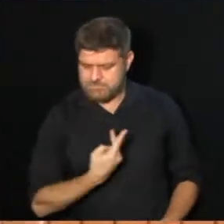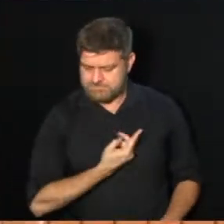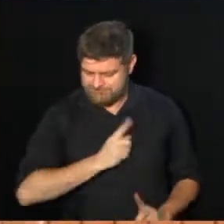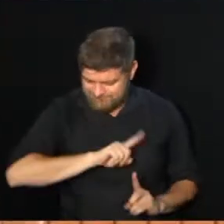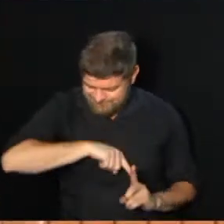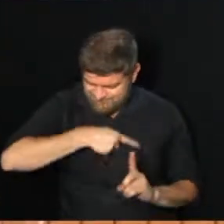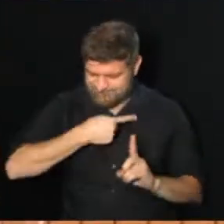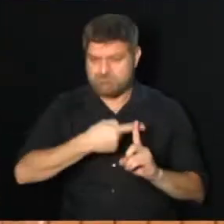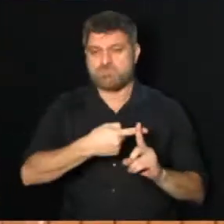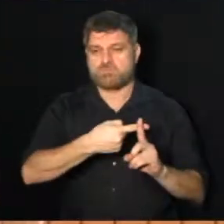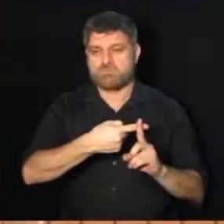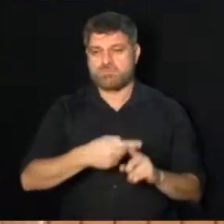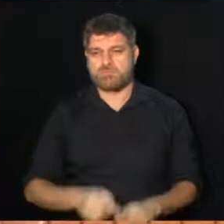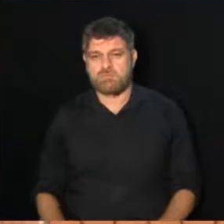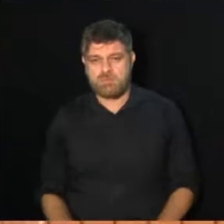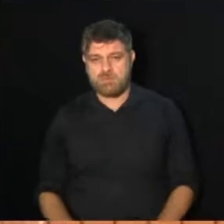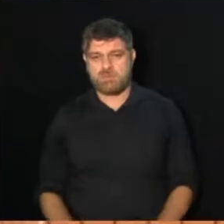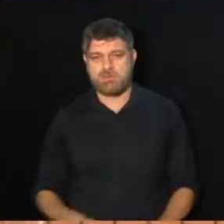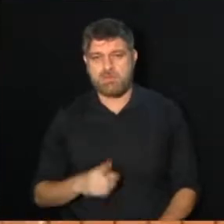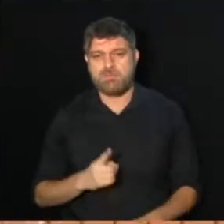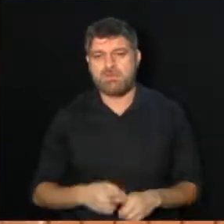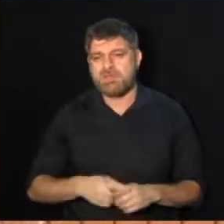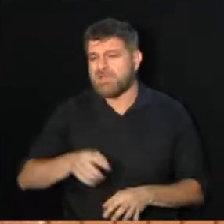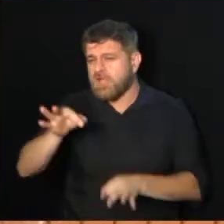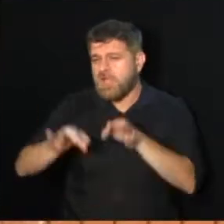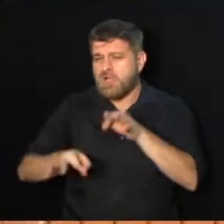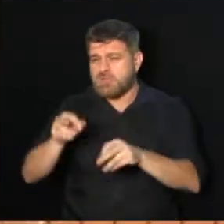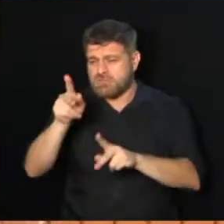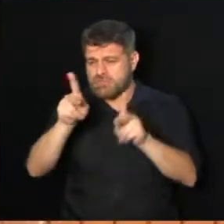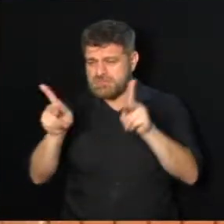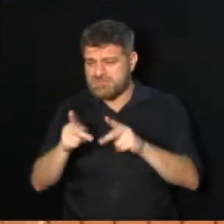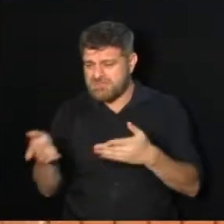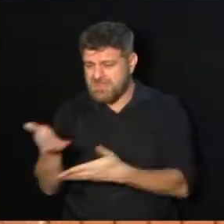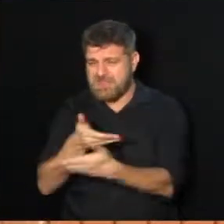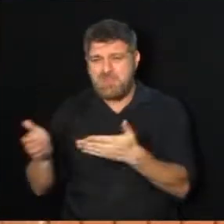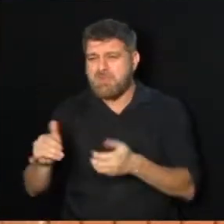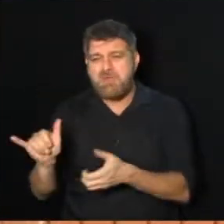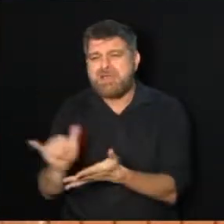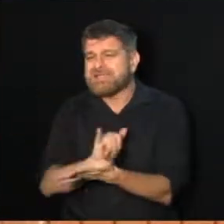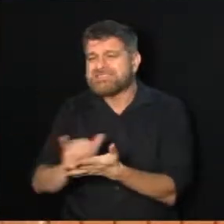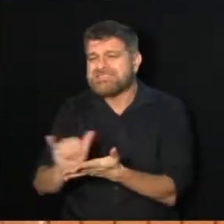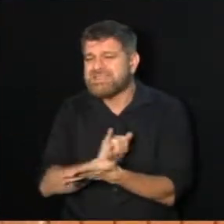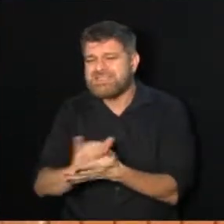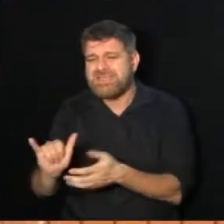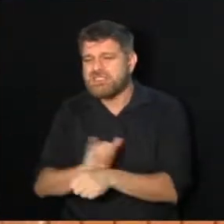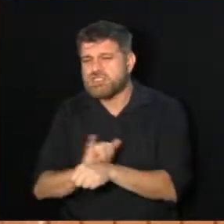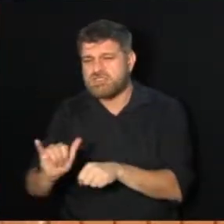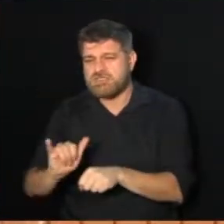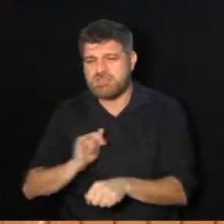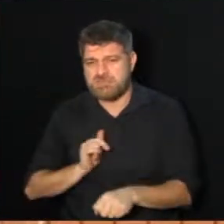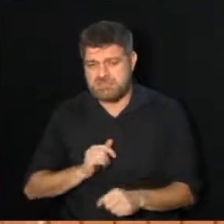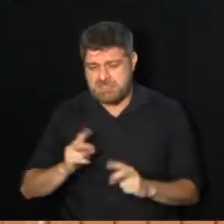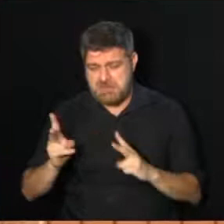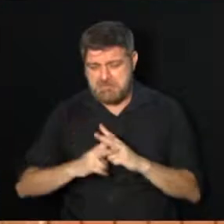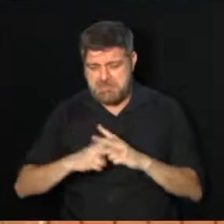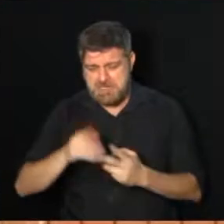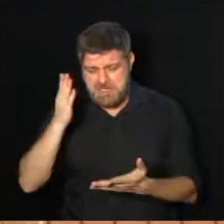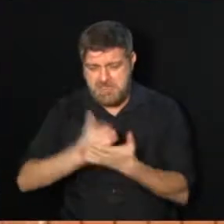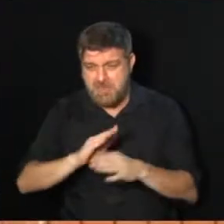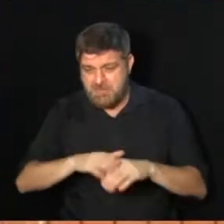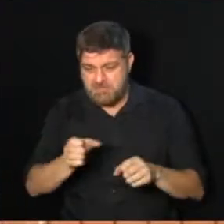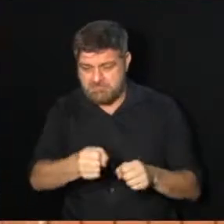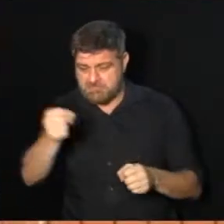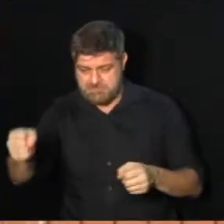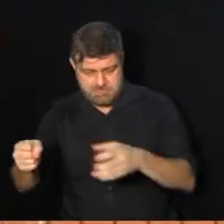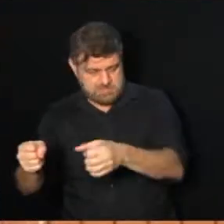positiva, porque ela não é apenas uma metodologia ou uma técnica de solução pacífica de conflitos. Não obstante, ela